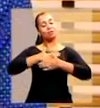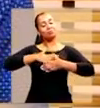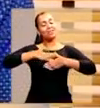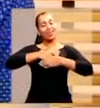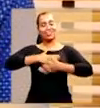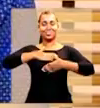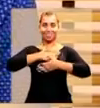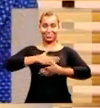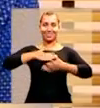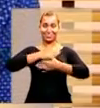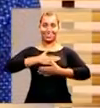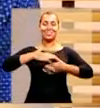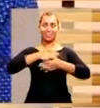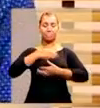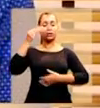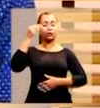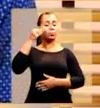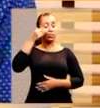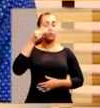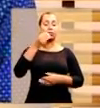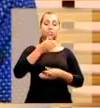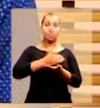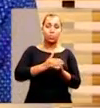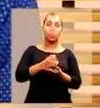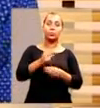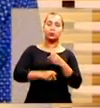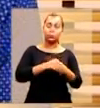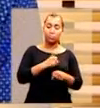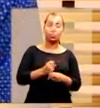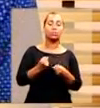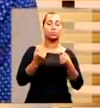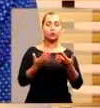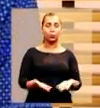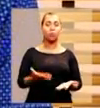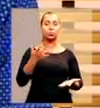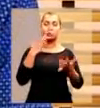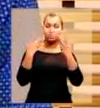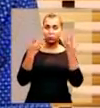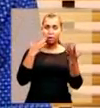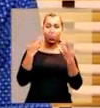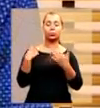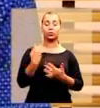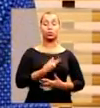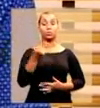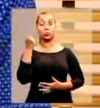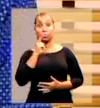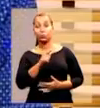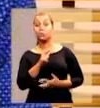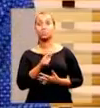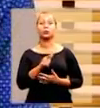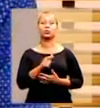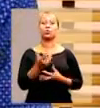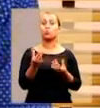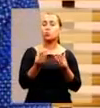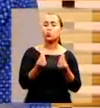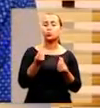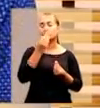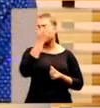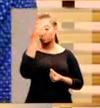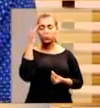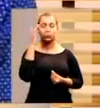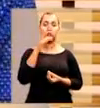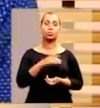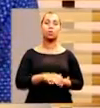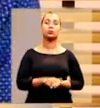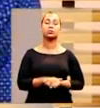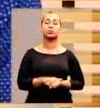mas é prazeroso. A gente teve até uma experiência no começo do ano. A gente trouxe um espetáculo onde a gente conseguiu colocar um grande número